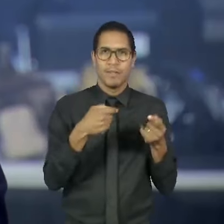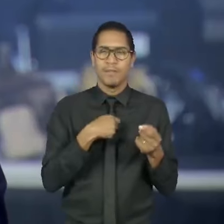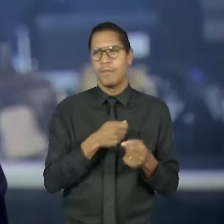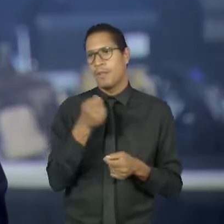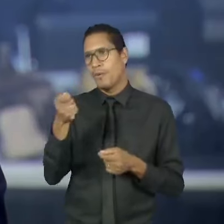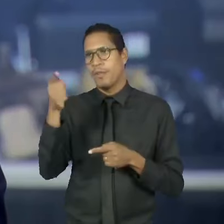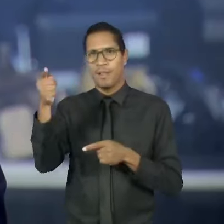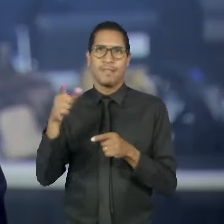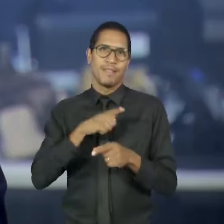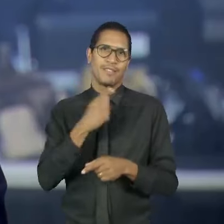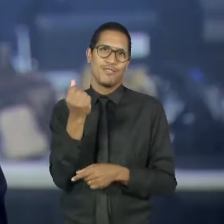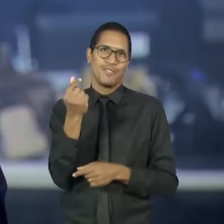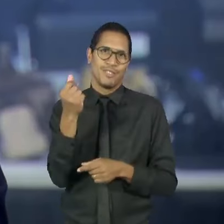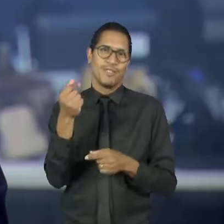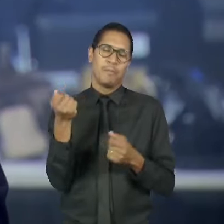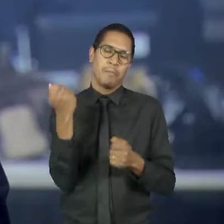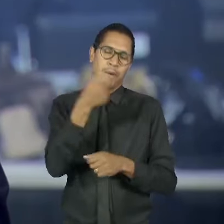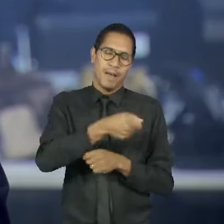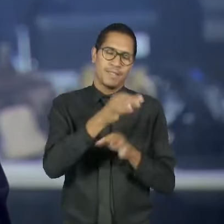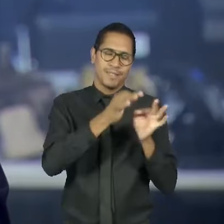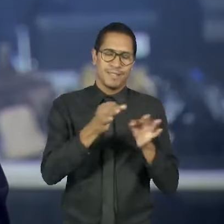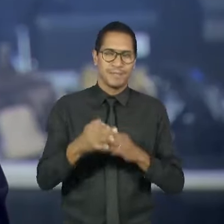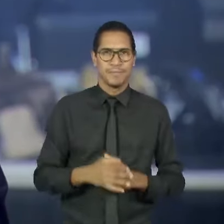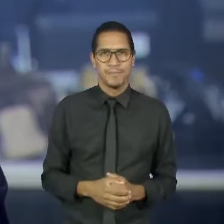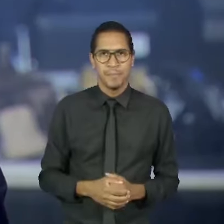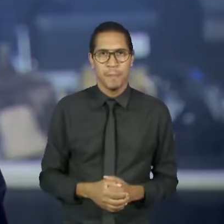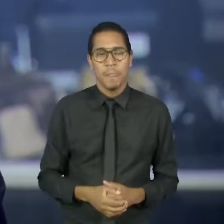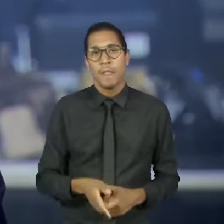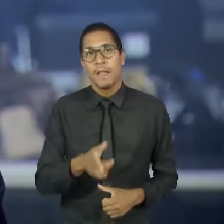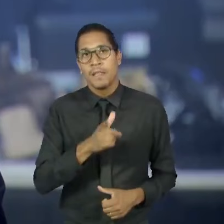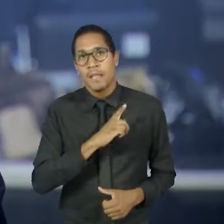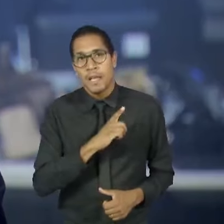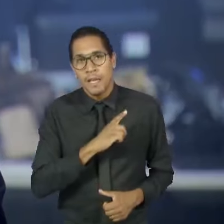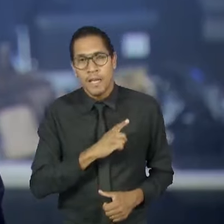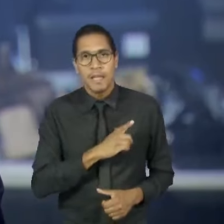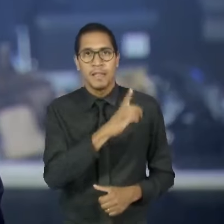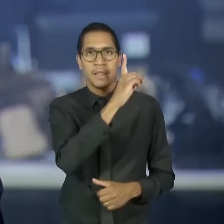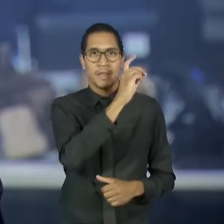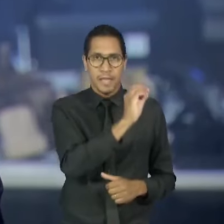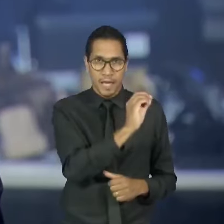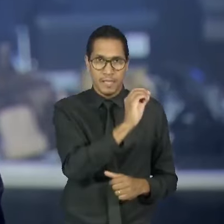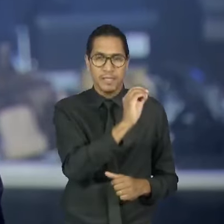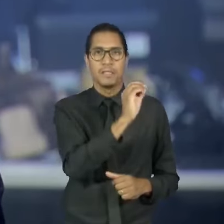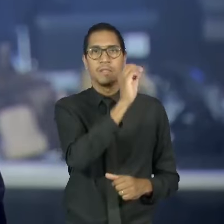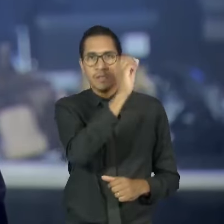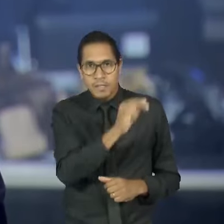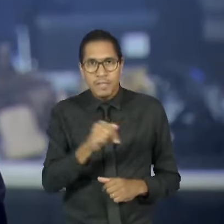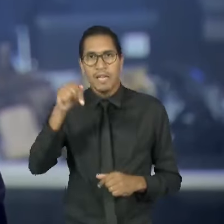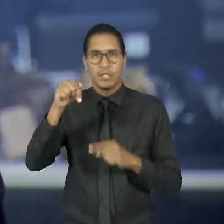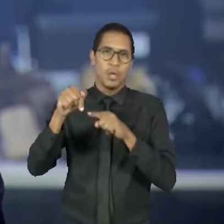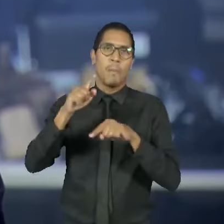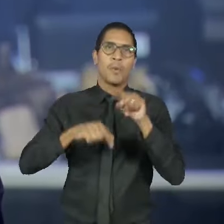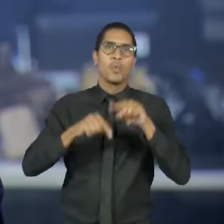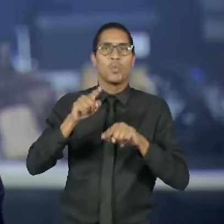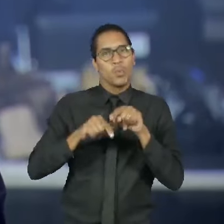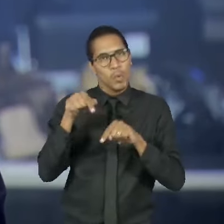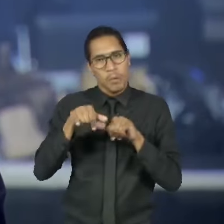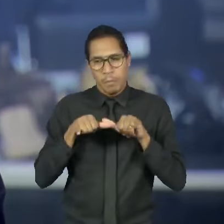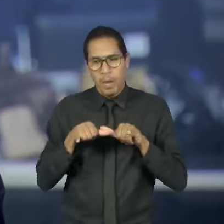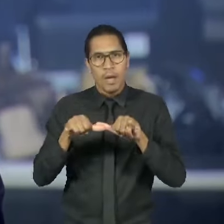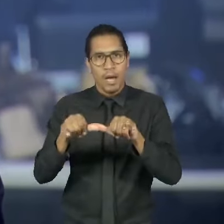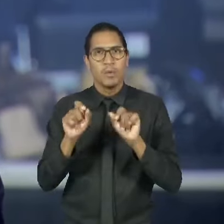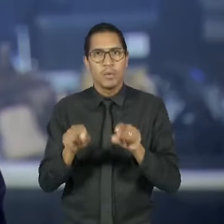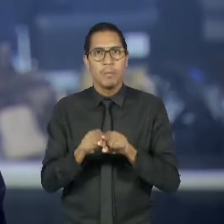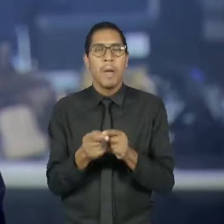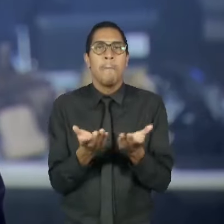de cada 10 produtos que o consumidor compra no supermercado sete sofreram reduções de peso ou volume nos últimos 3